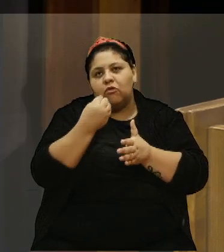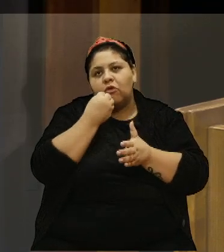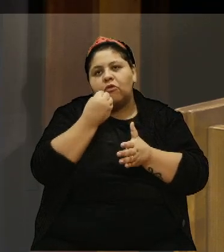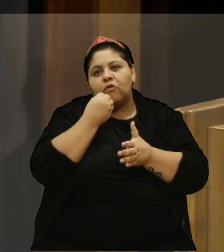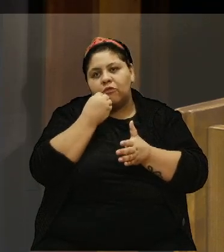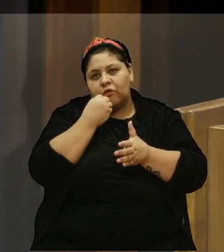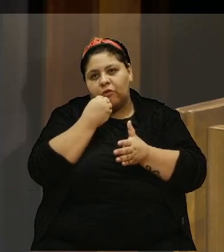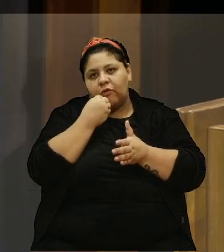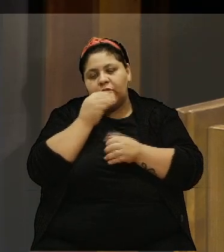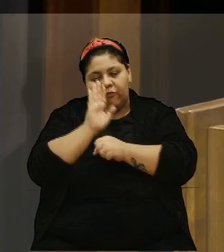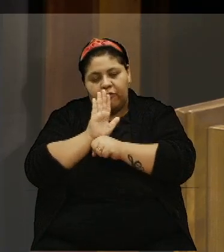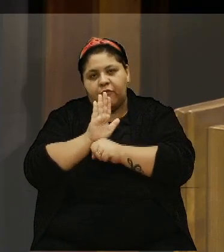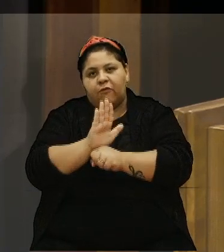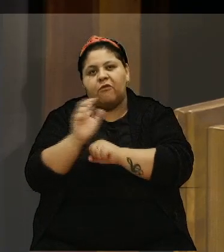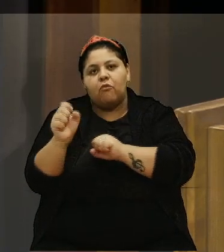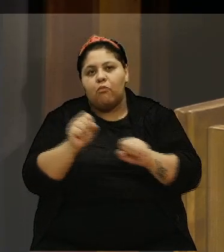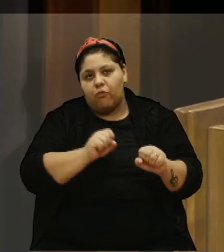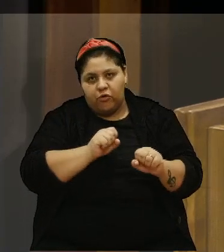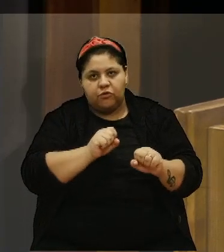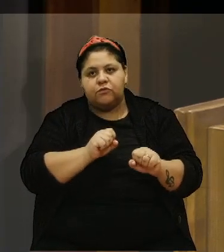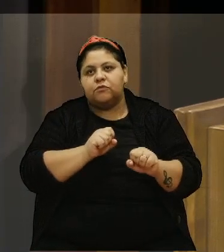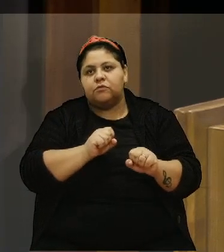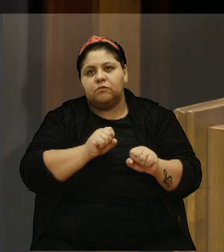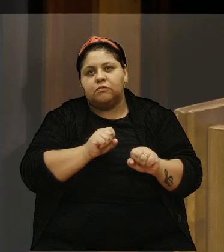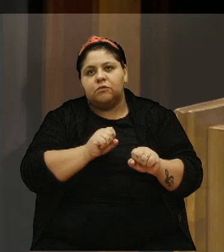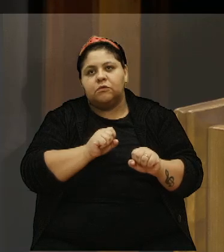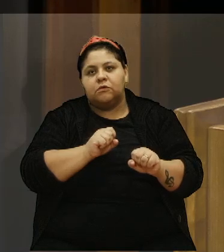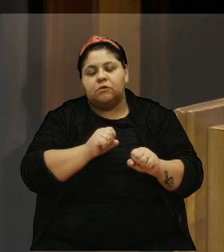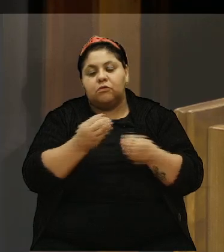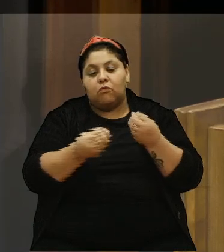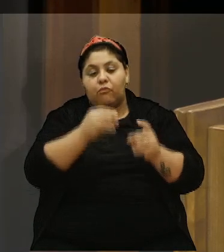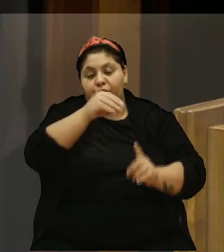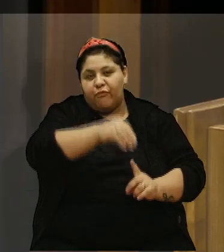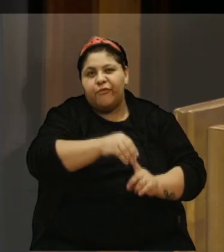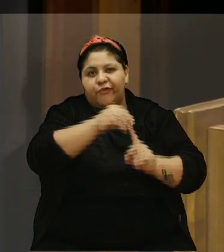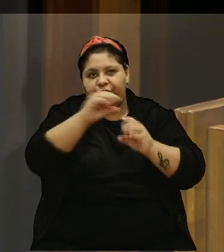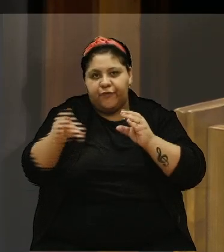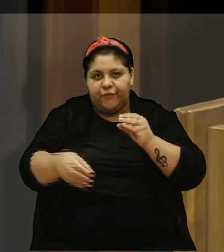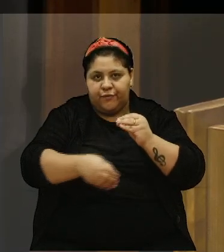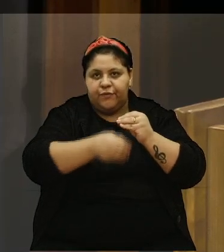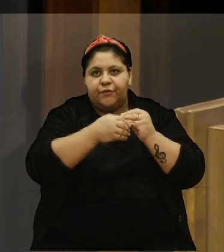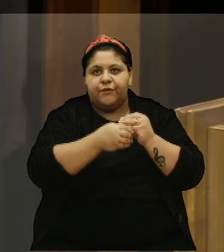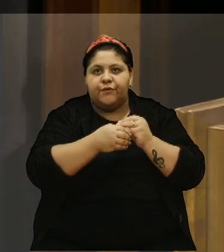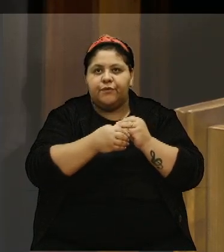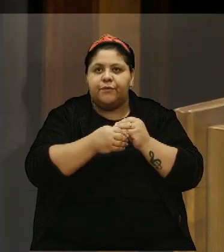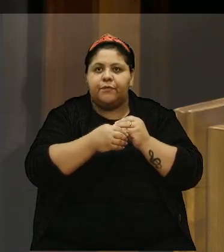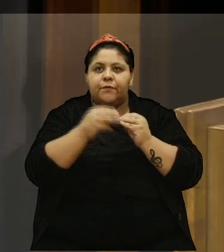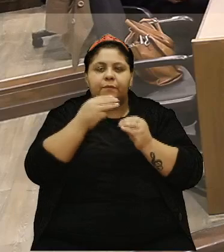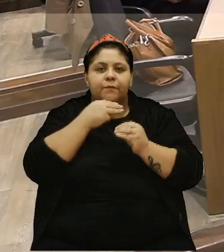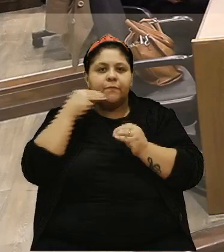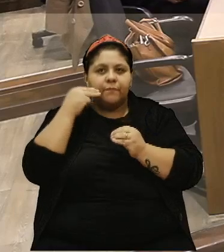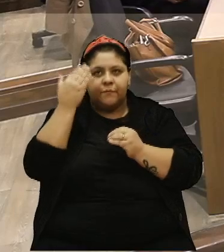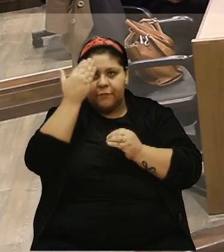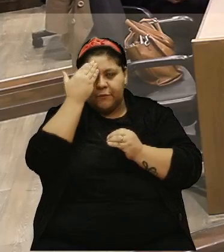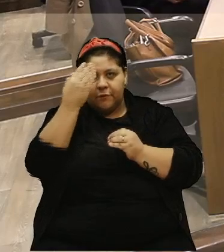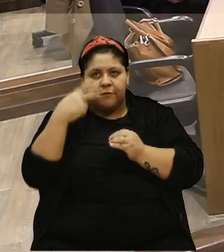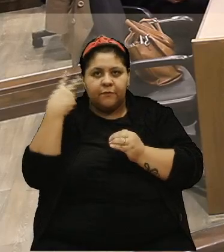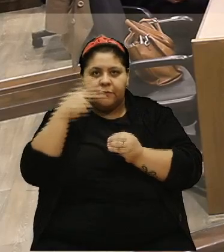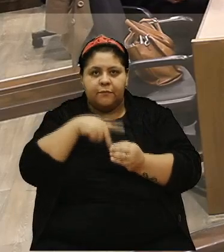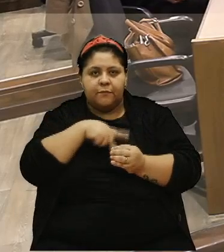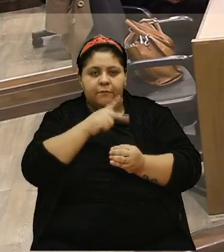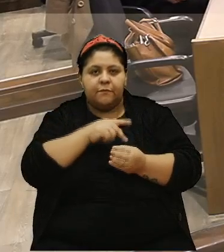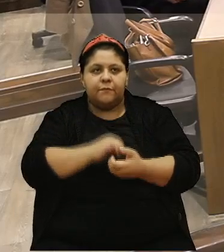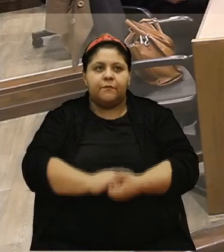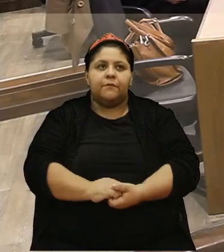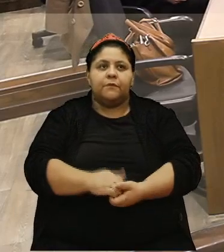vai favorecer com que isso possa ser colocado entre as prioridades, né? Sua parte, vereadora Marisol. Obrigada, vereador Pedro. Eu